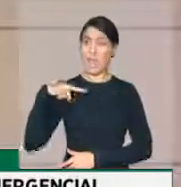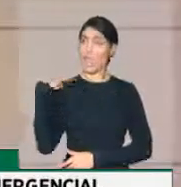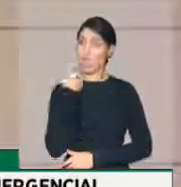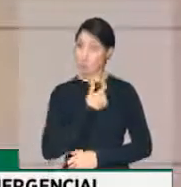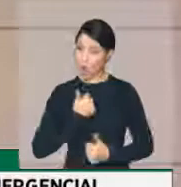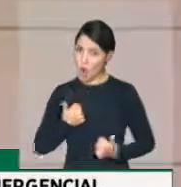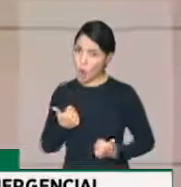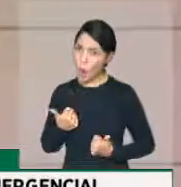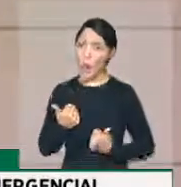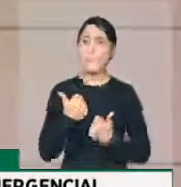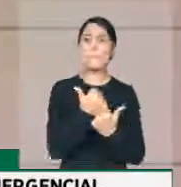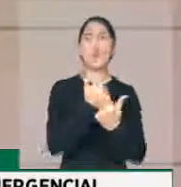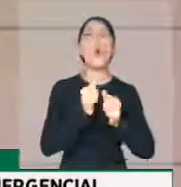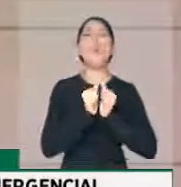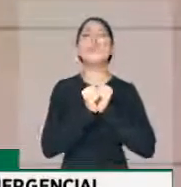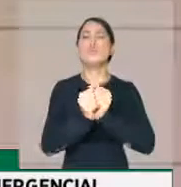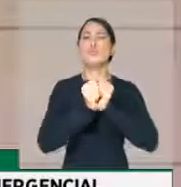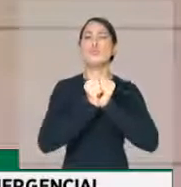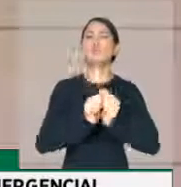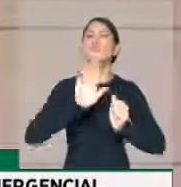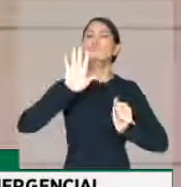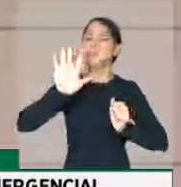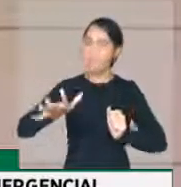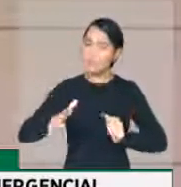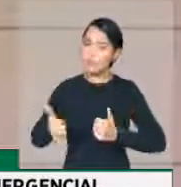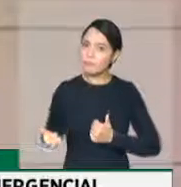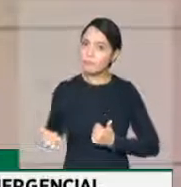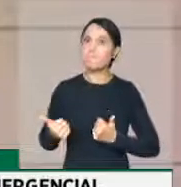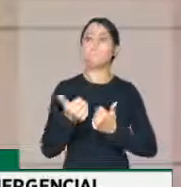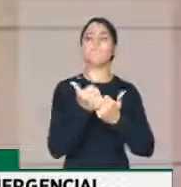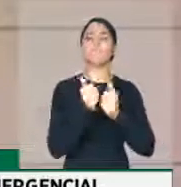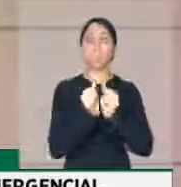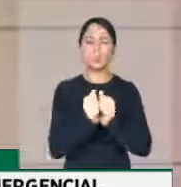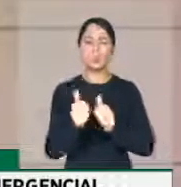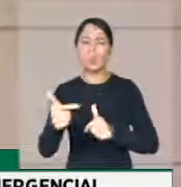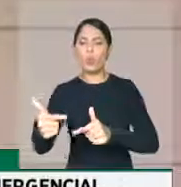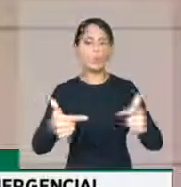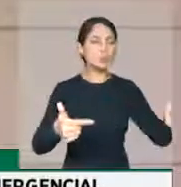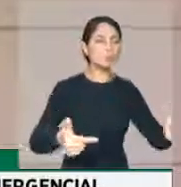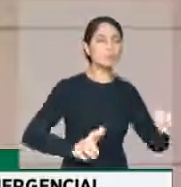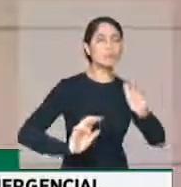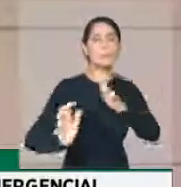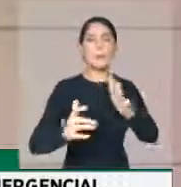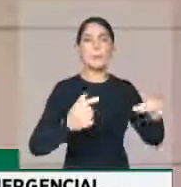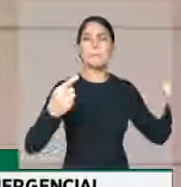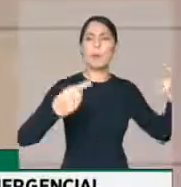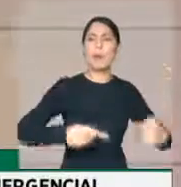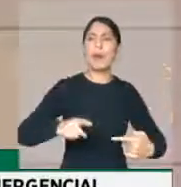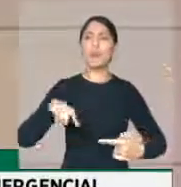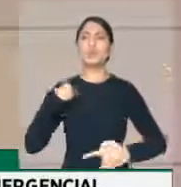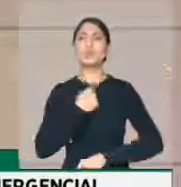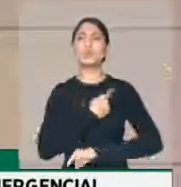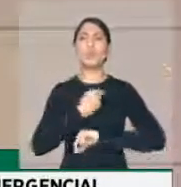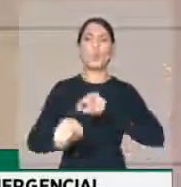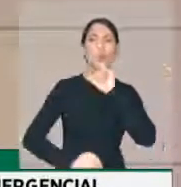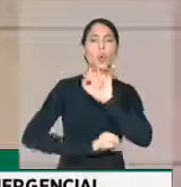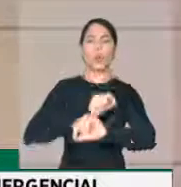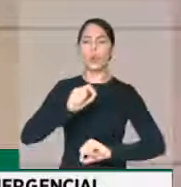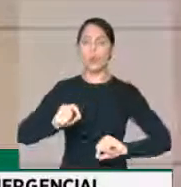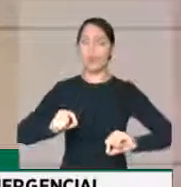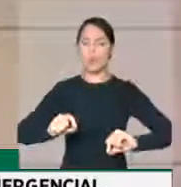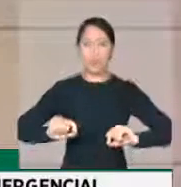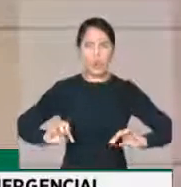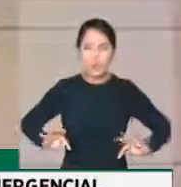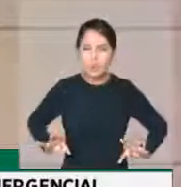subscreveu, junto com vários outros partidos de oposição, manifestando que nós defendemos a ampla unidade